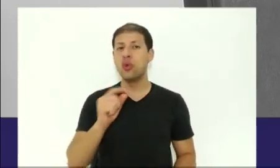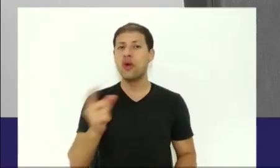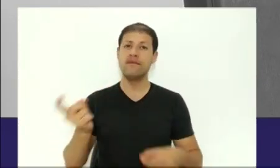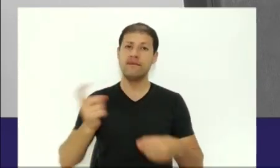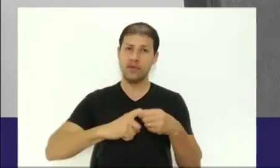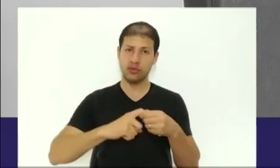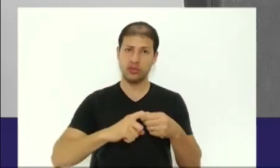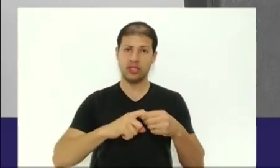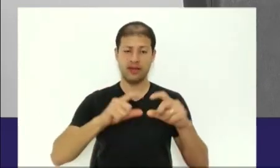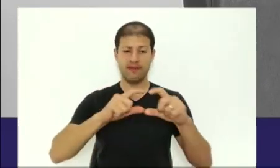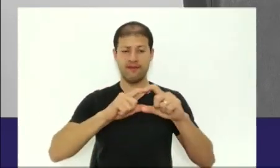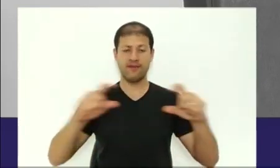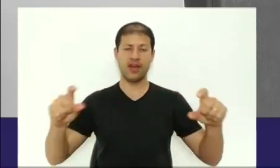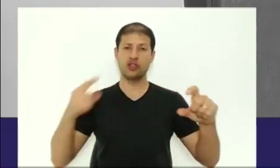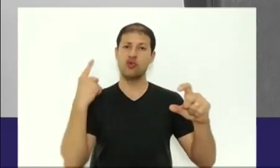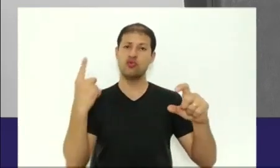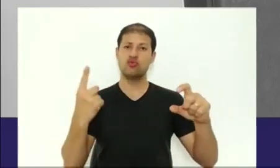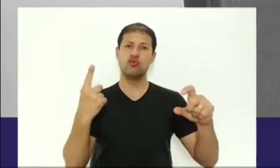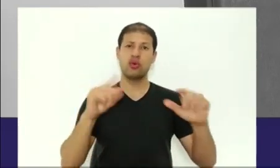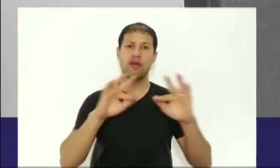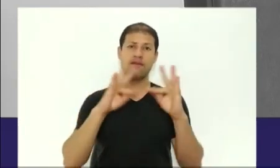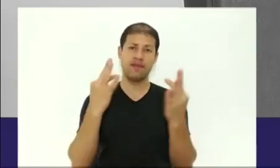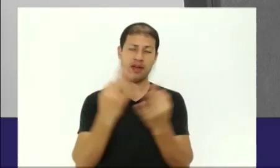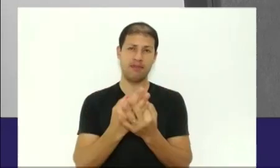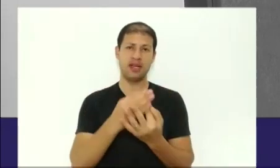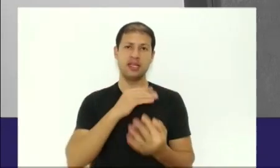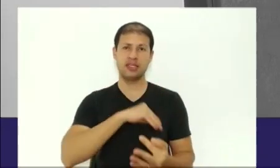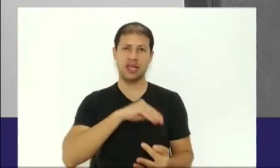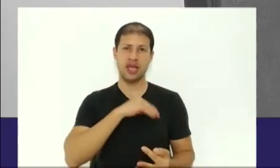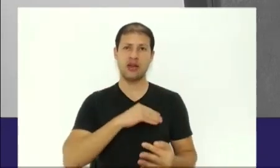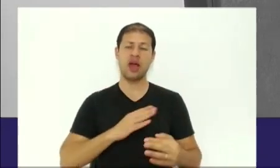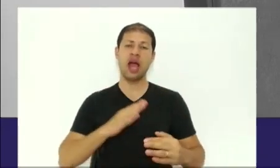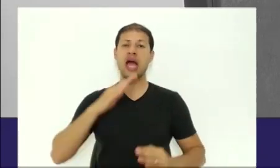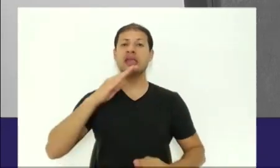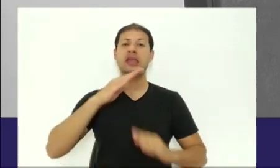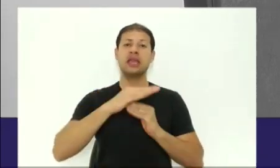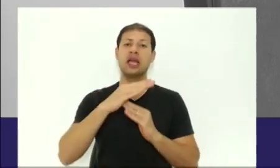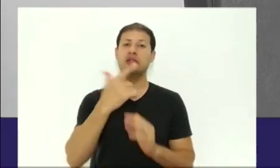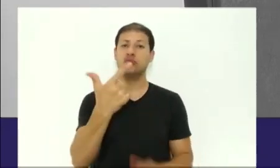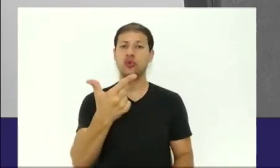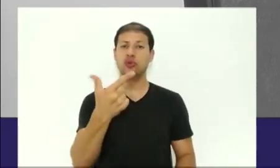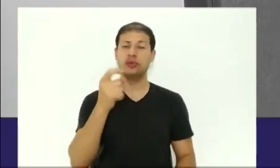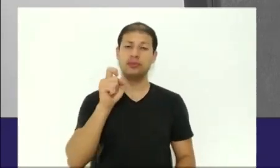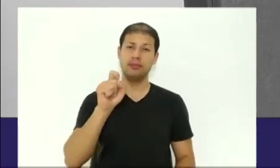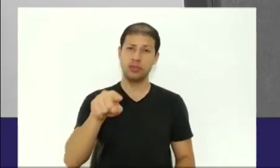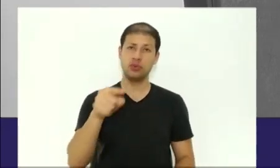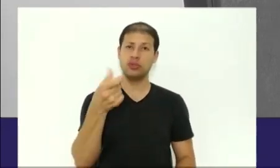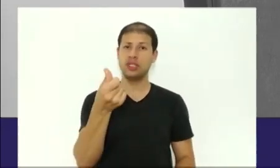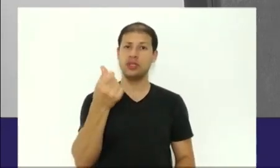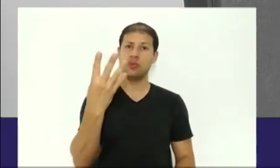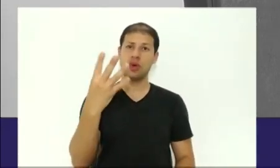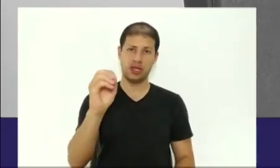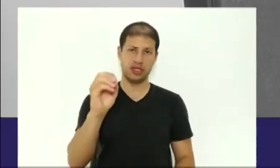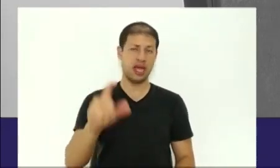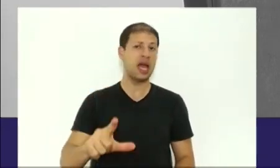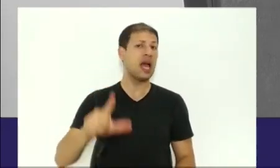agora voltado para famílias com renda bruta de até 2.640. Anteriormente, a